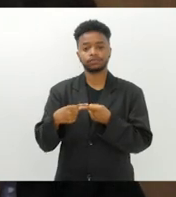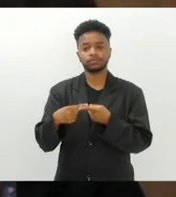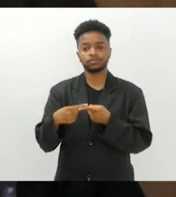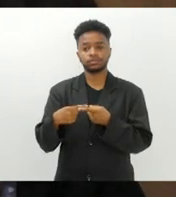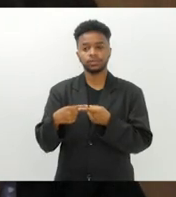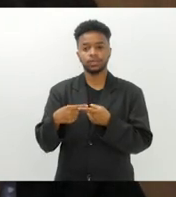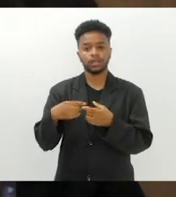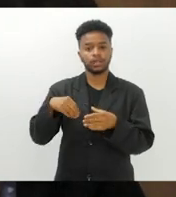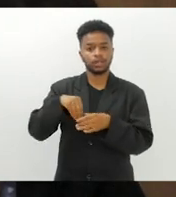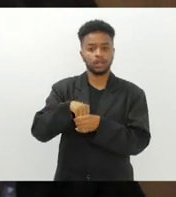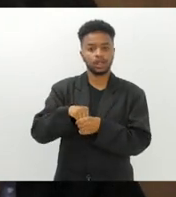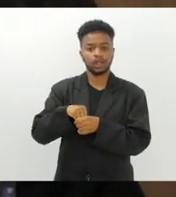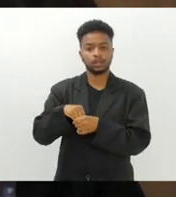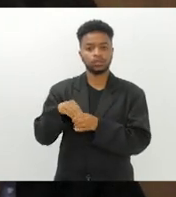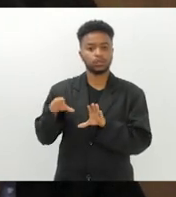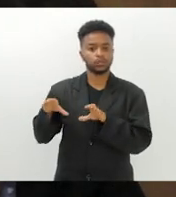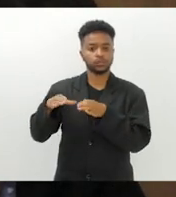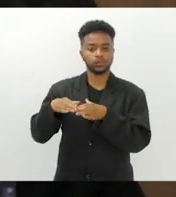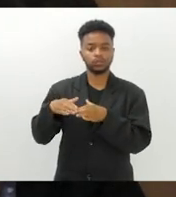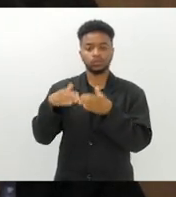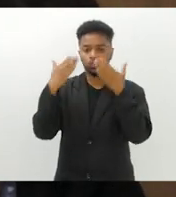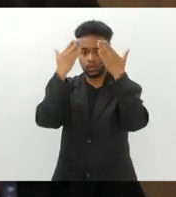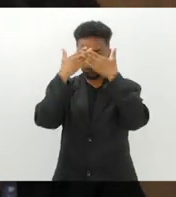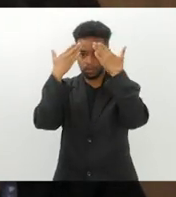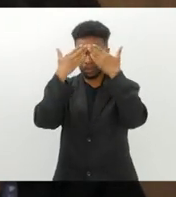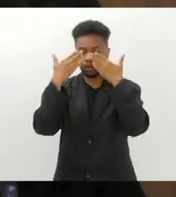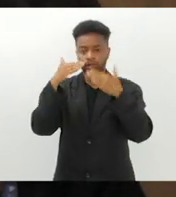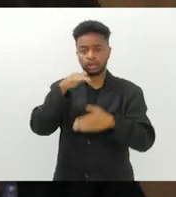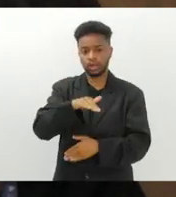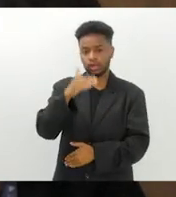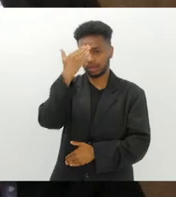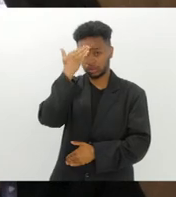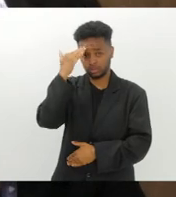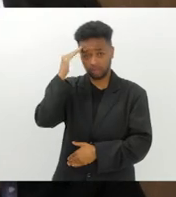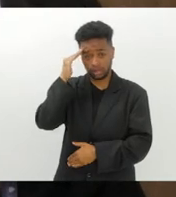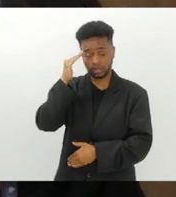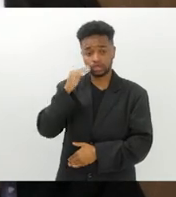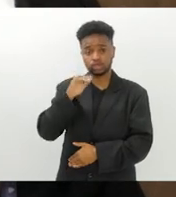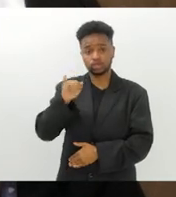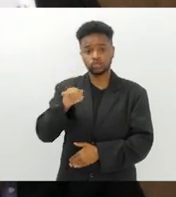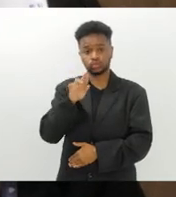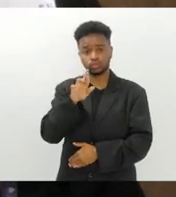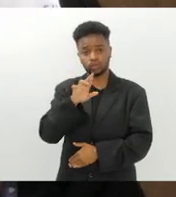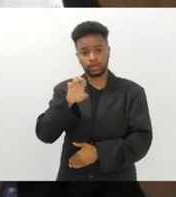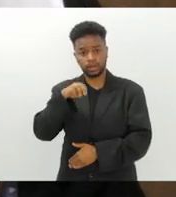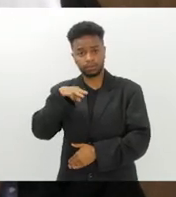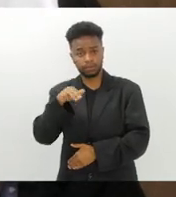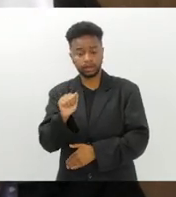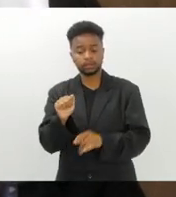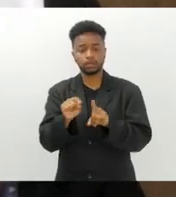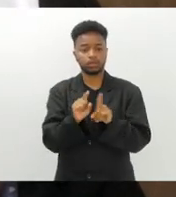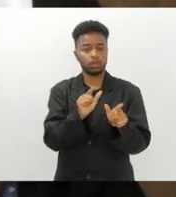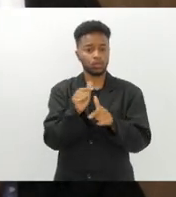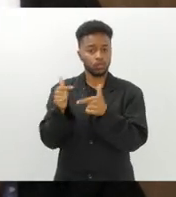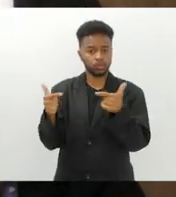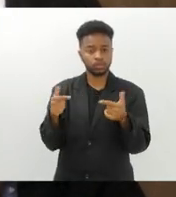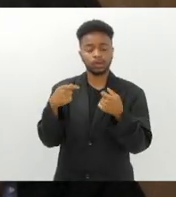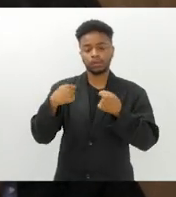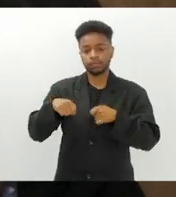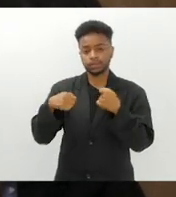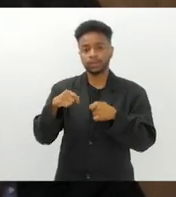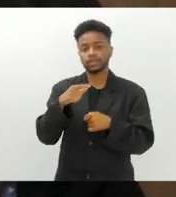toda essa linhagem umbanda, candomblé, jurema, entre outros, a gente precisa ter um espaço dentro de